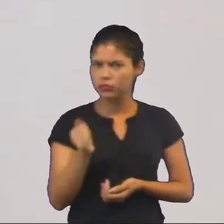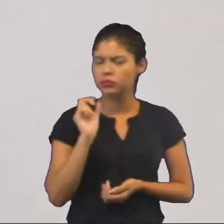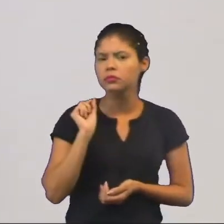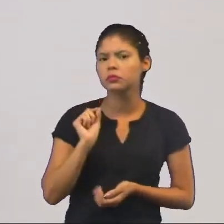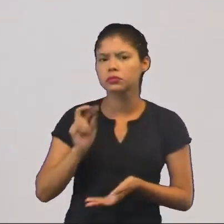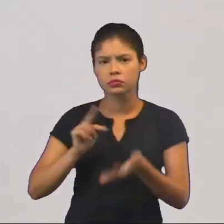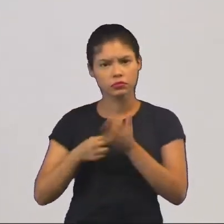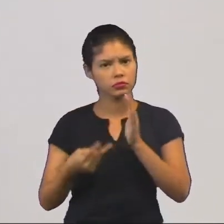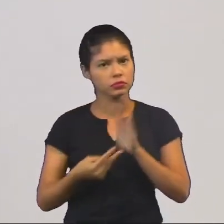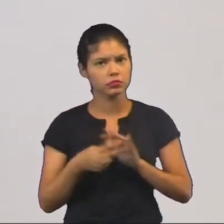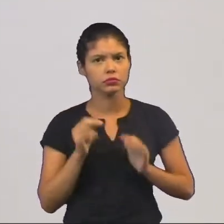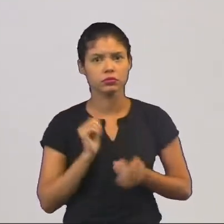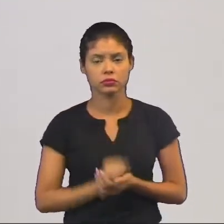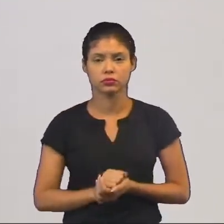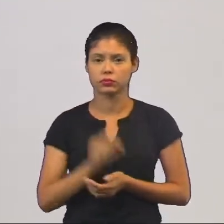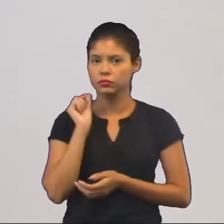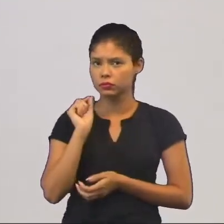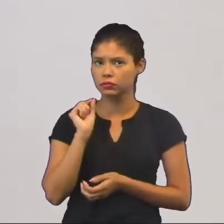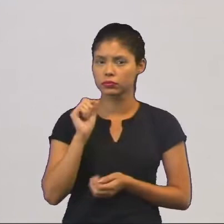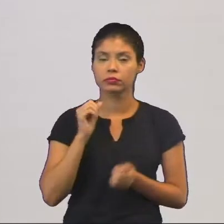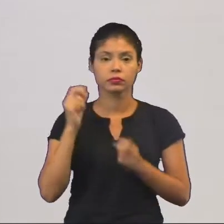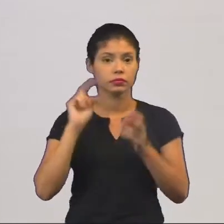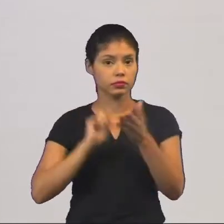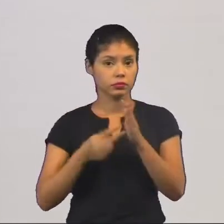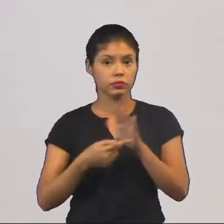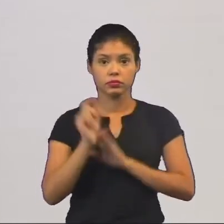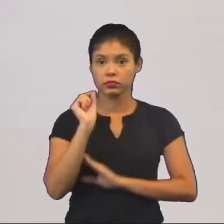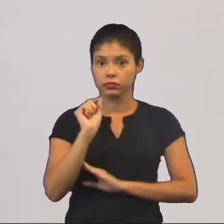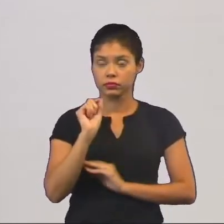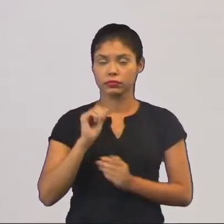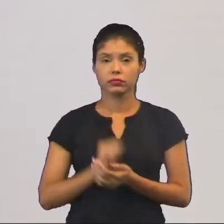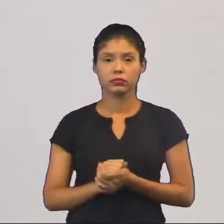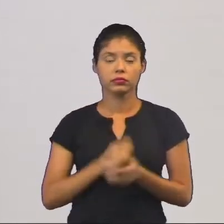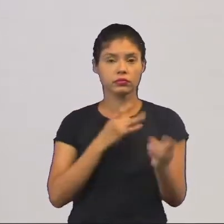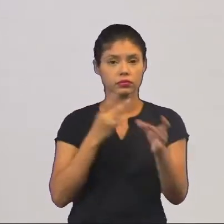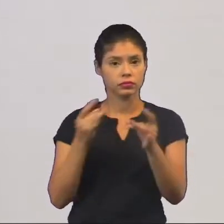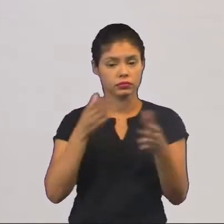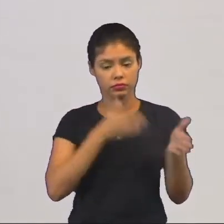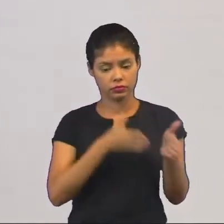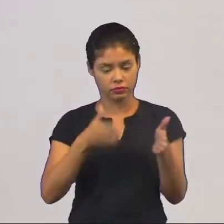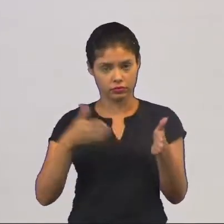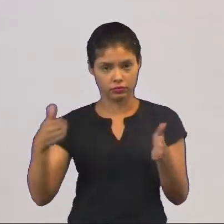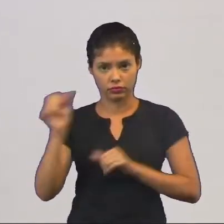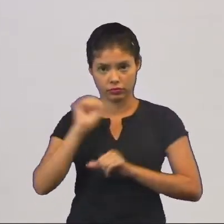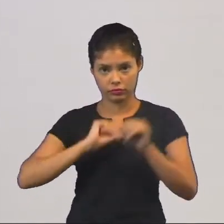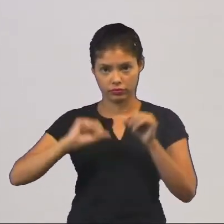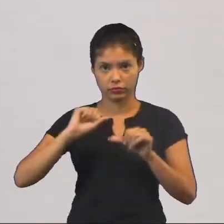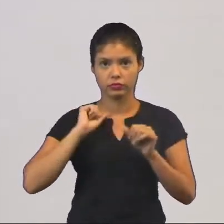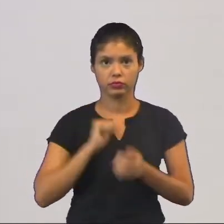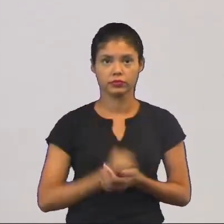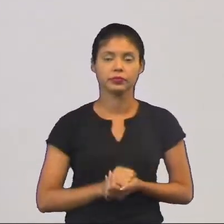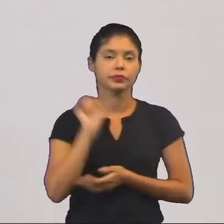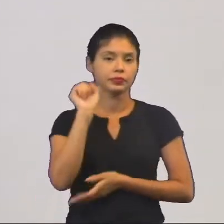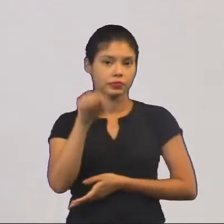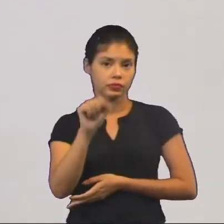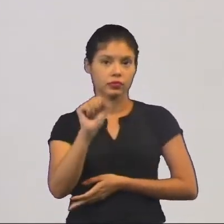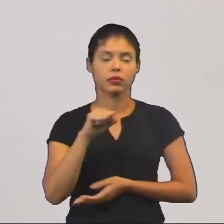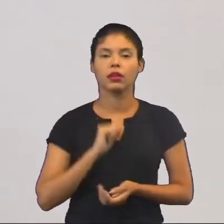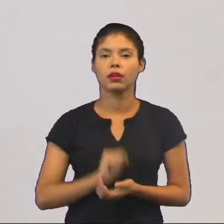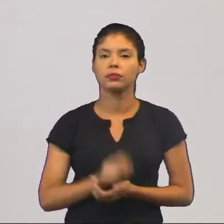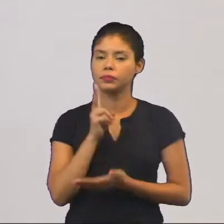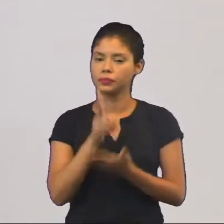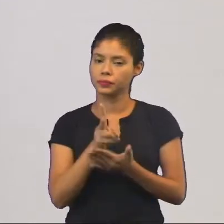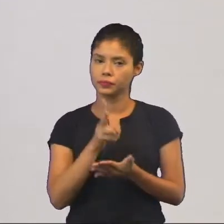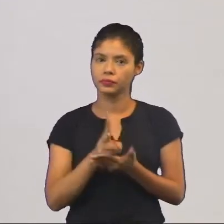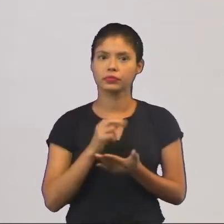significa essa expressão? Dinâmico comércio significa dizer que o comércio ele passa por mudanças. Isso mesmo, ele